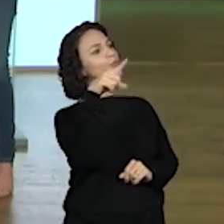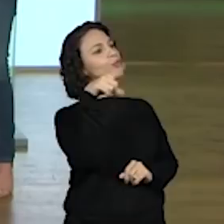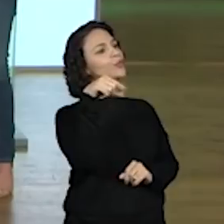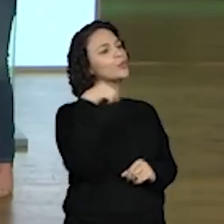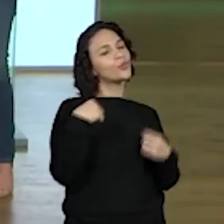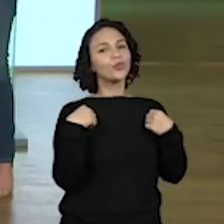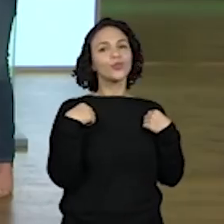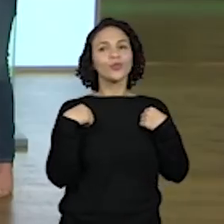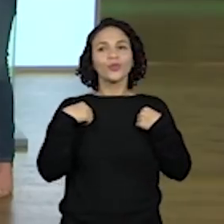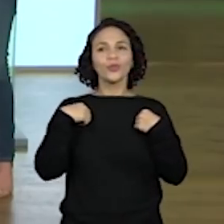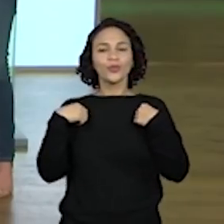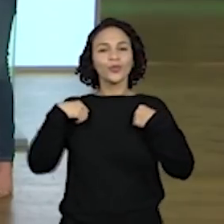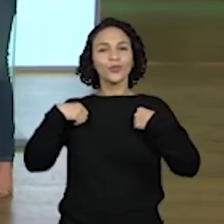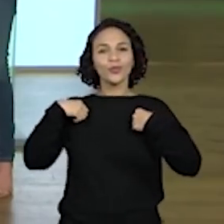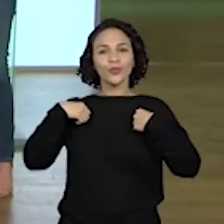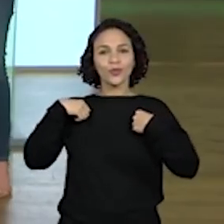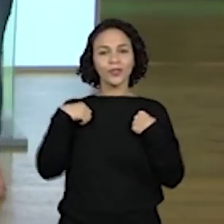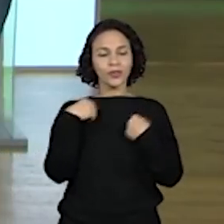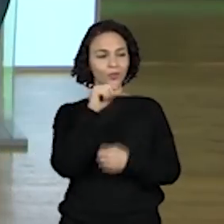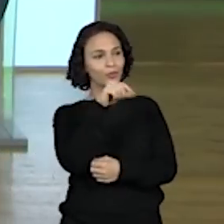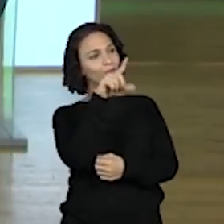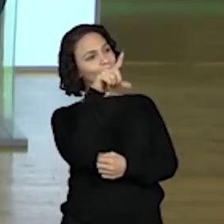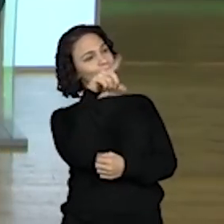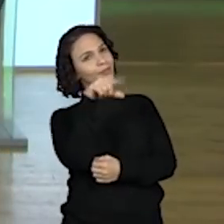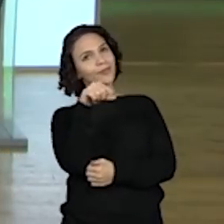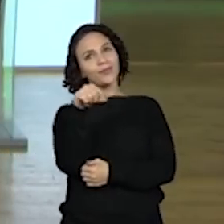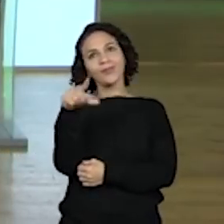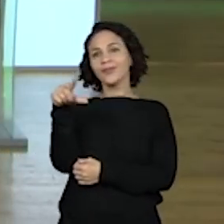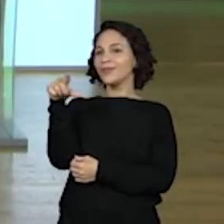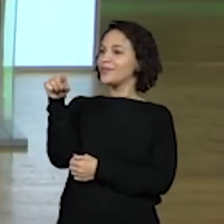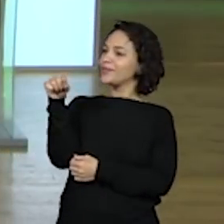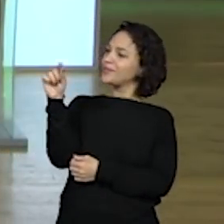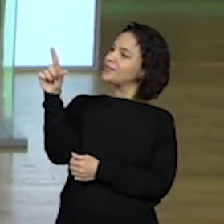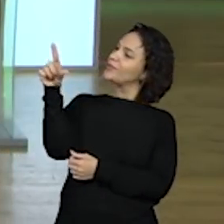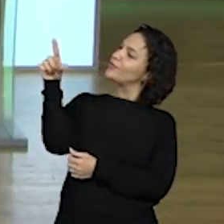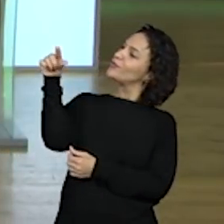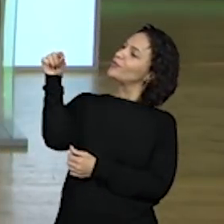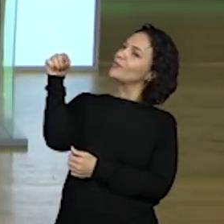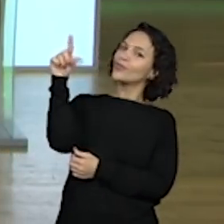Professora Fran, você pode nos ajudar? Ajudo, vamos lá.